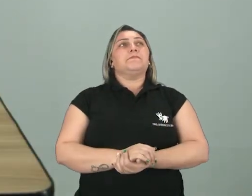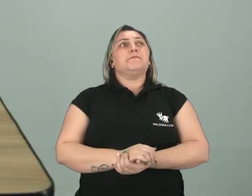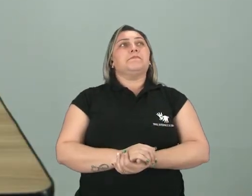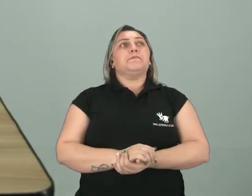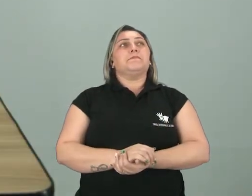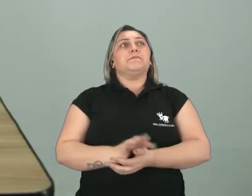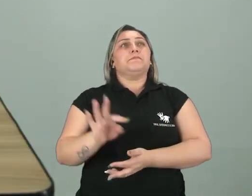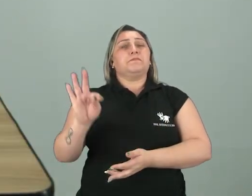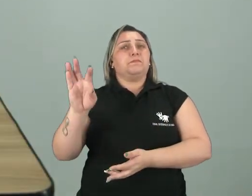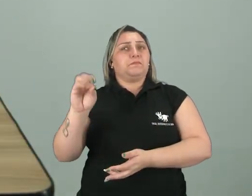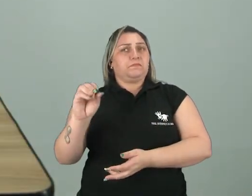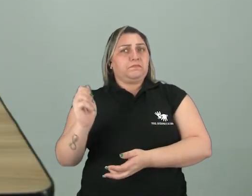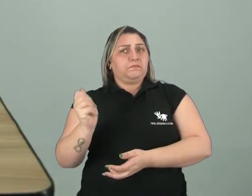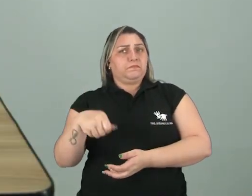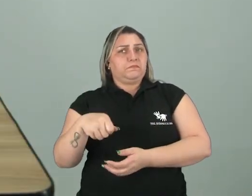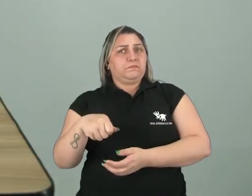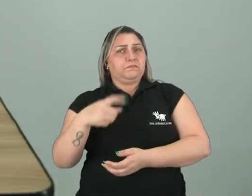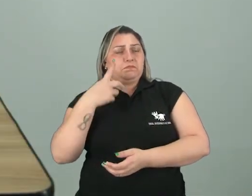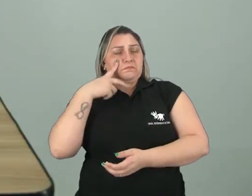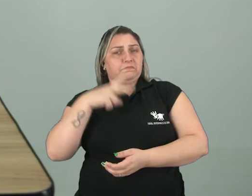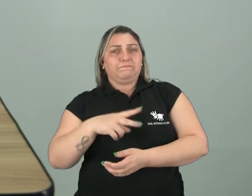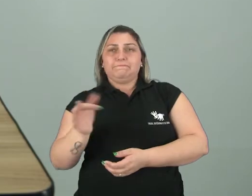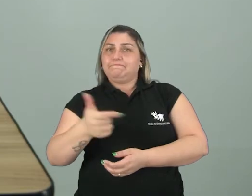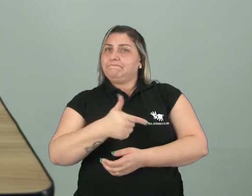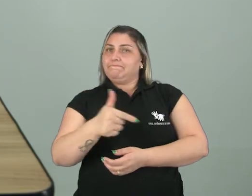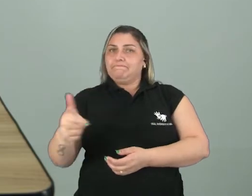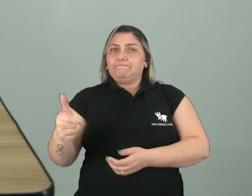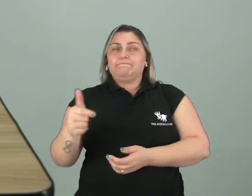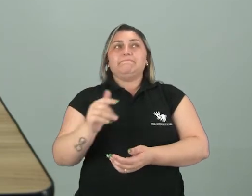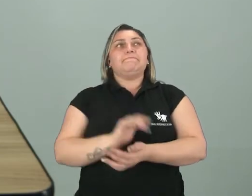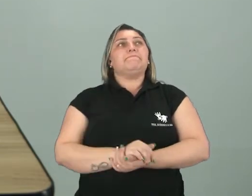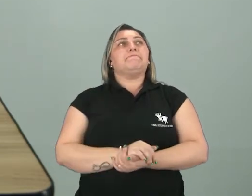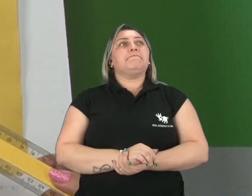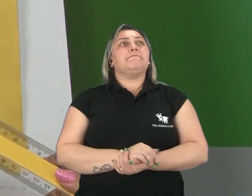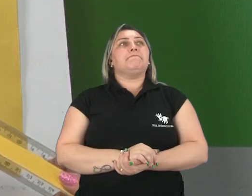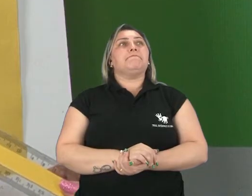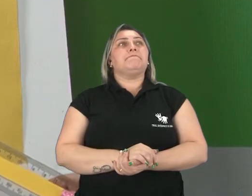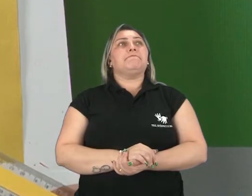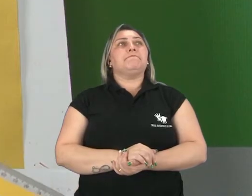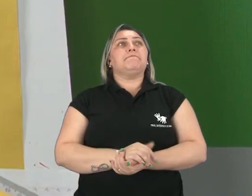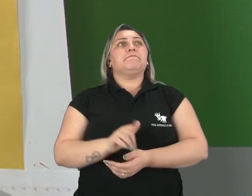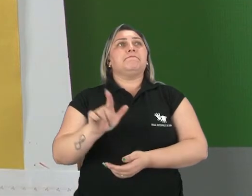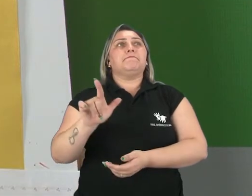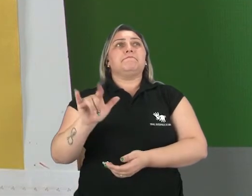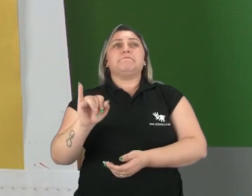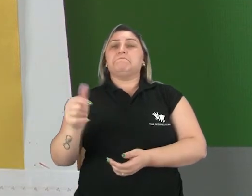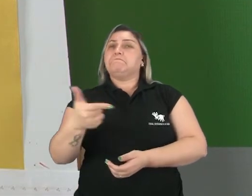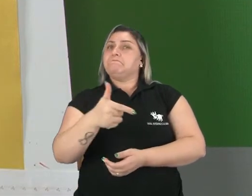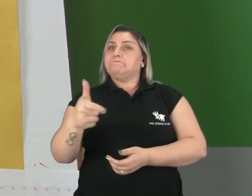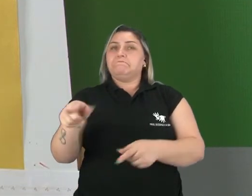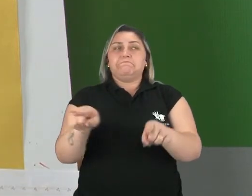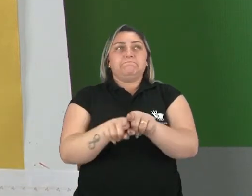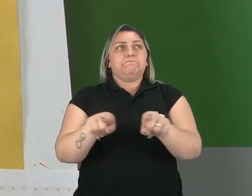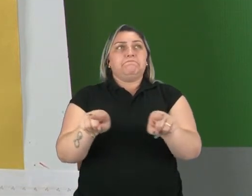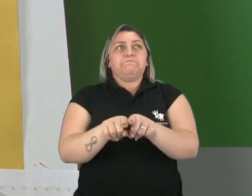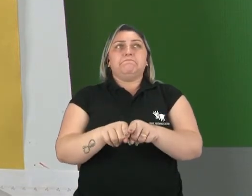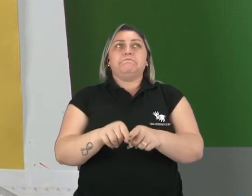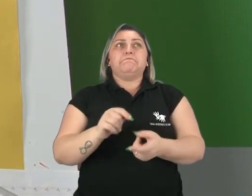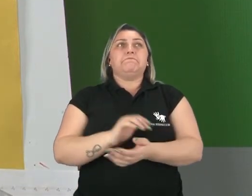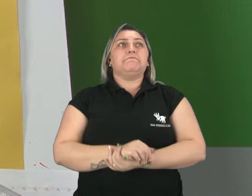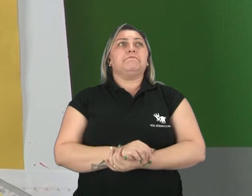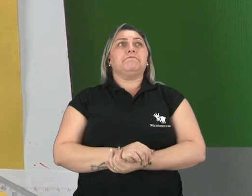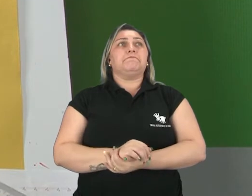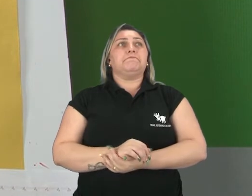com só é possível observar que não tem Vamos então para olir também não